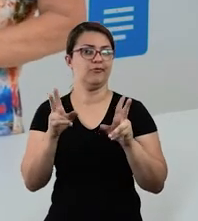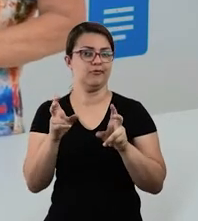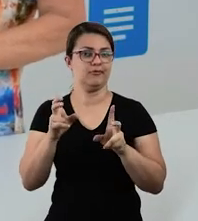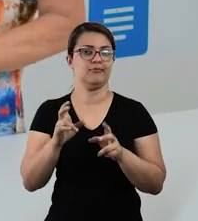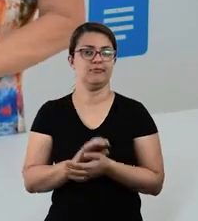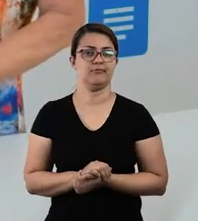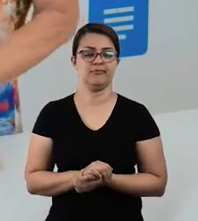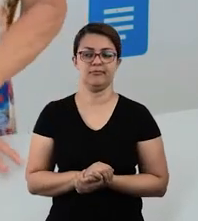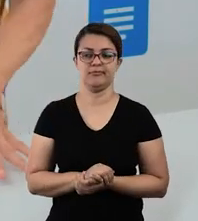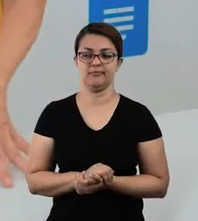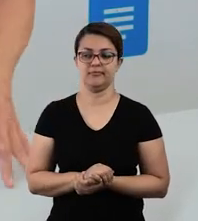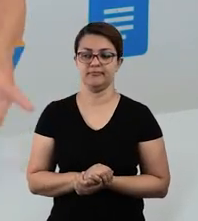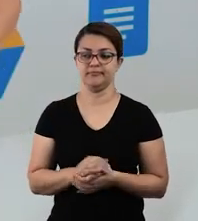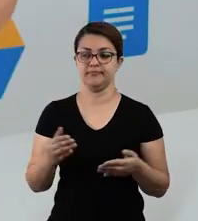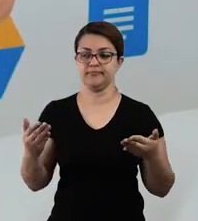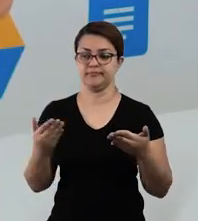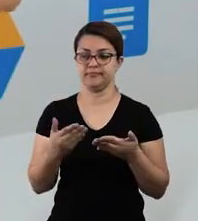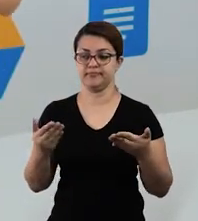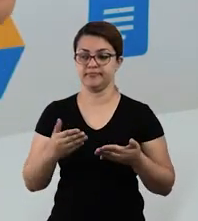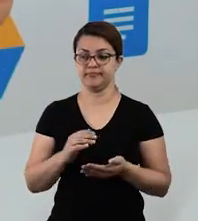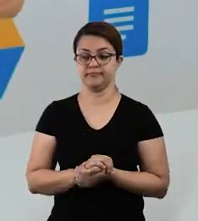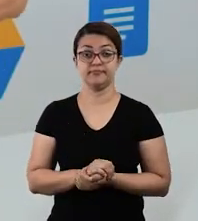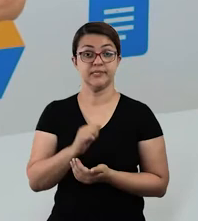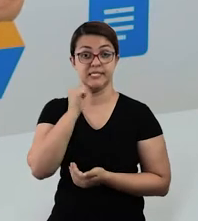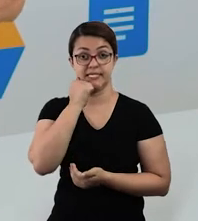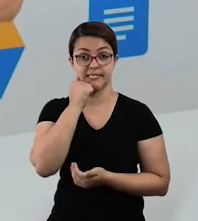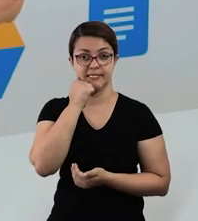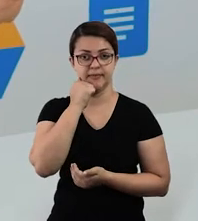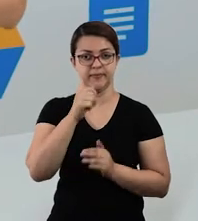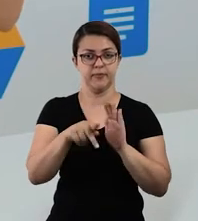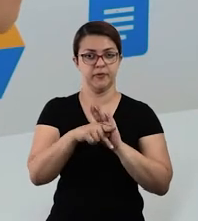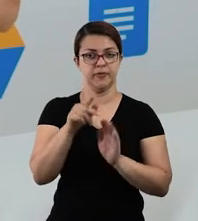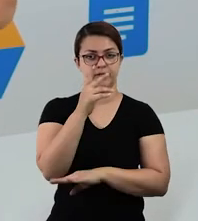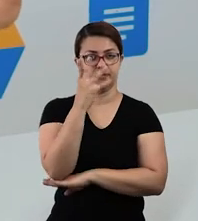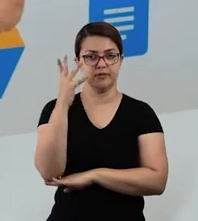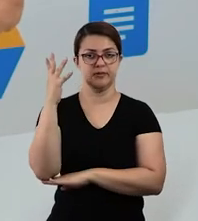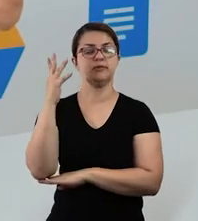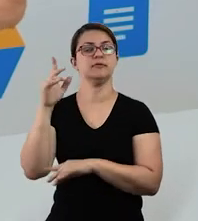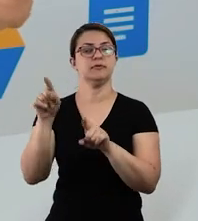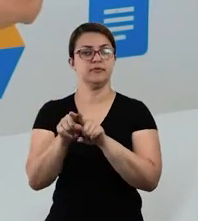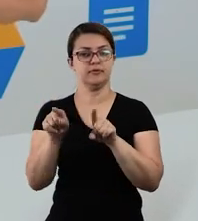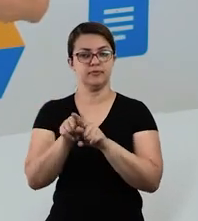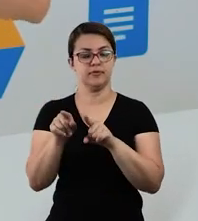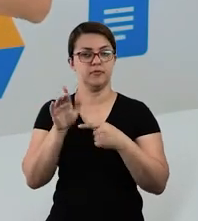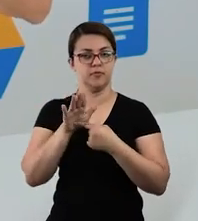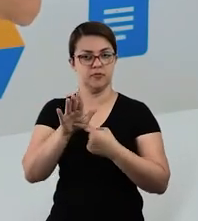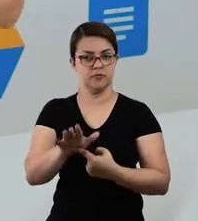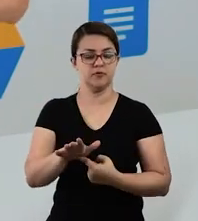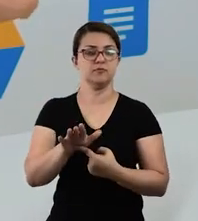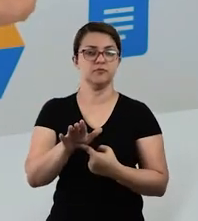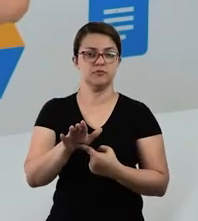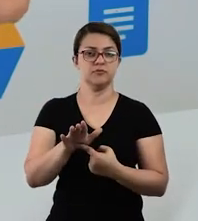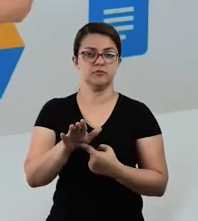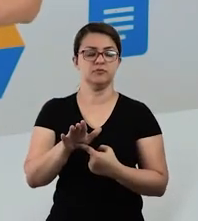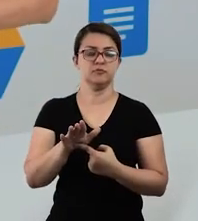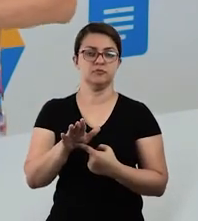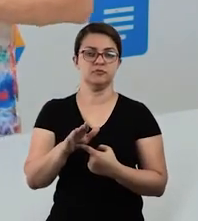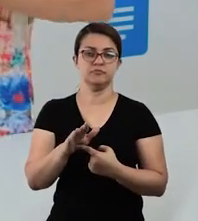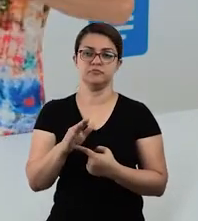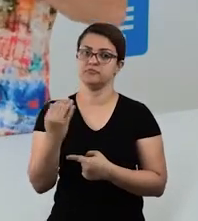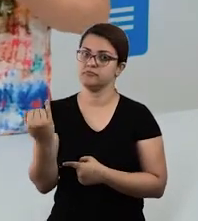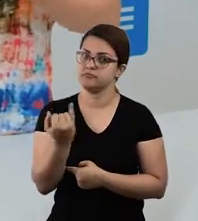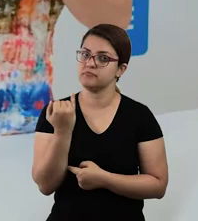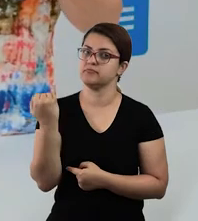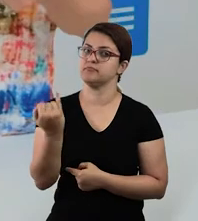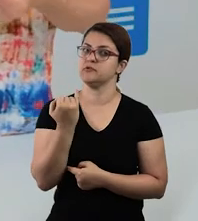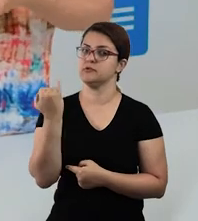gostoso. Agora nós vamos para Ciências da Natureza, que também traz um tema que é de extrema importância, que é